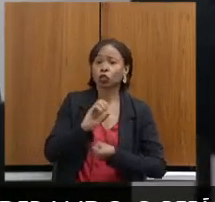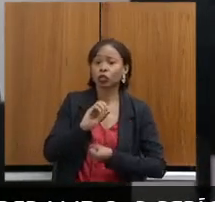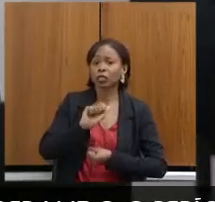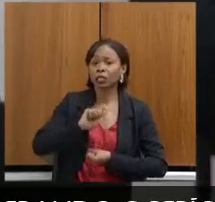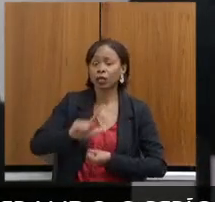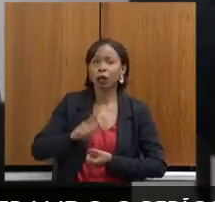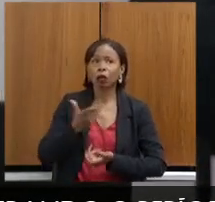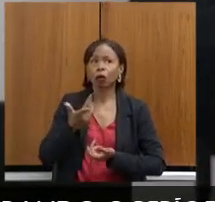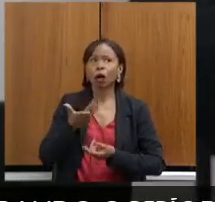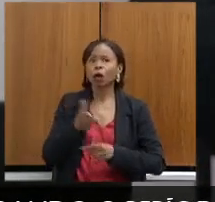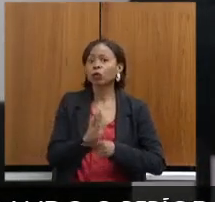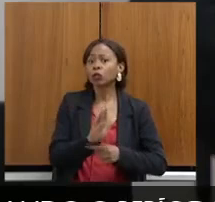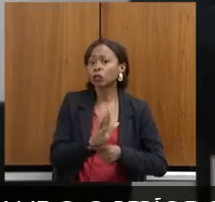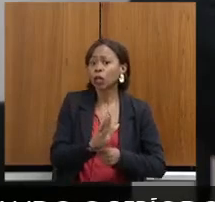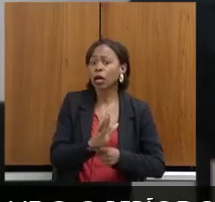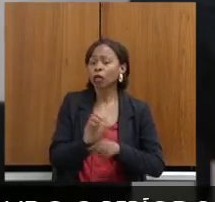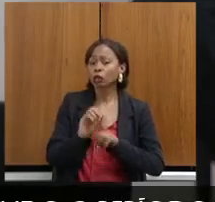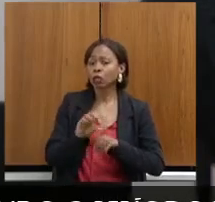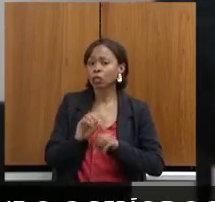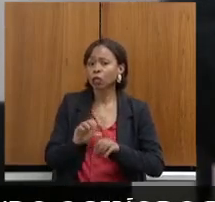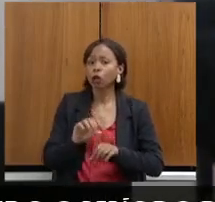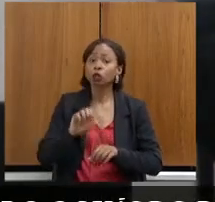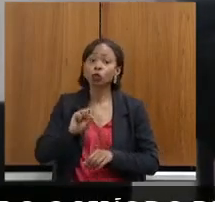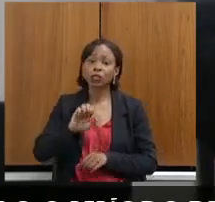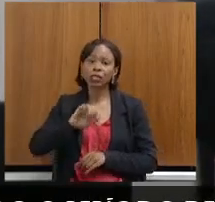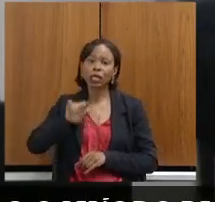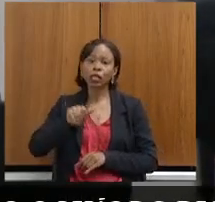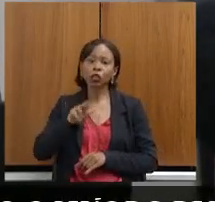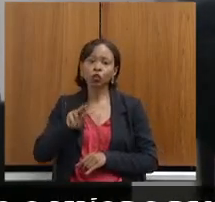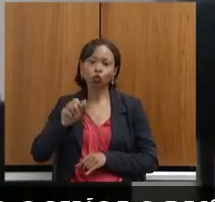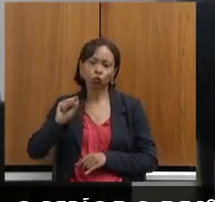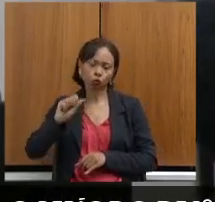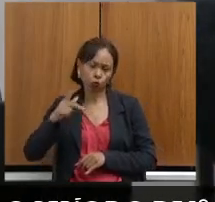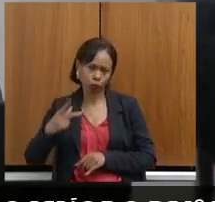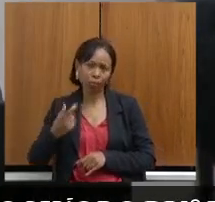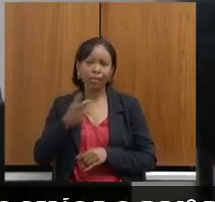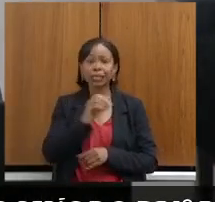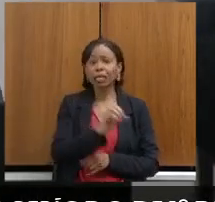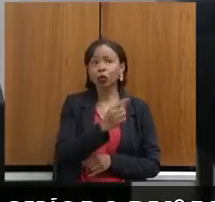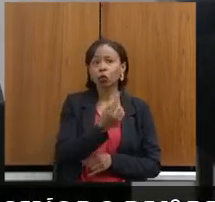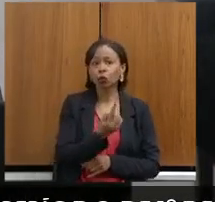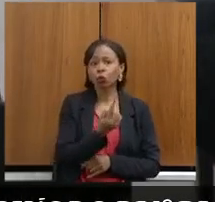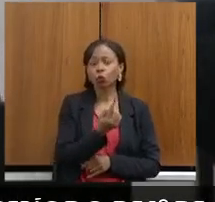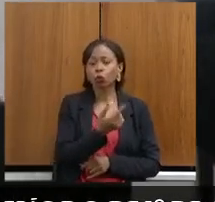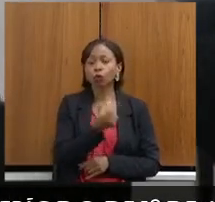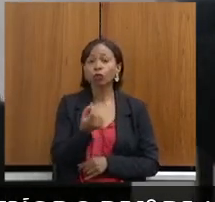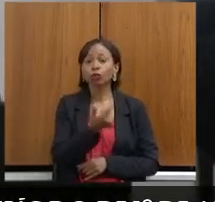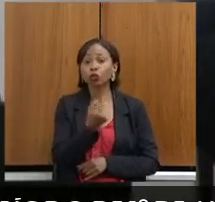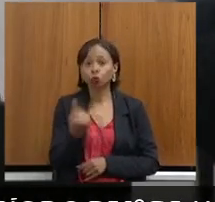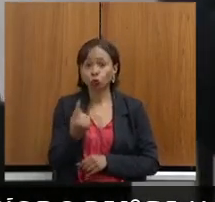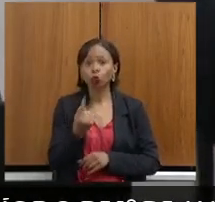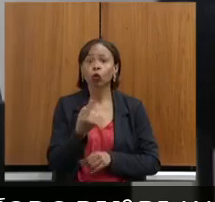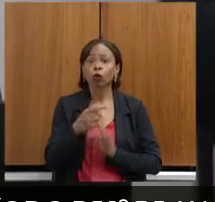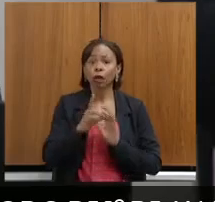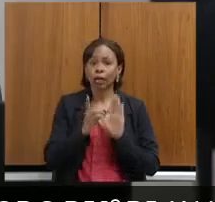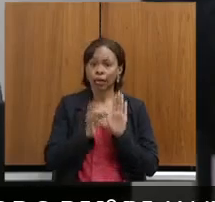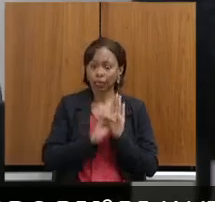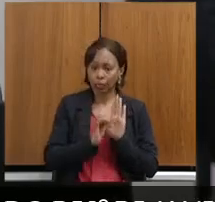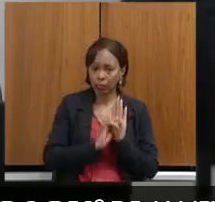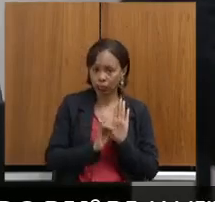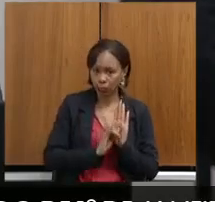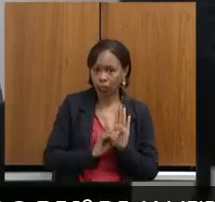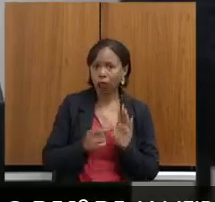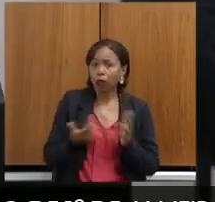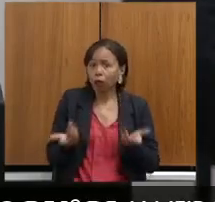no edital Sejus pi zero 11/2021 de quinze de Abril 2021 haja vista de um lado